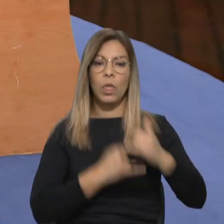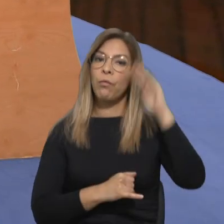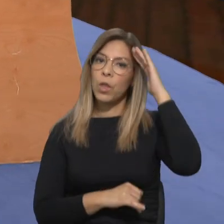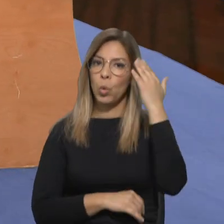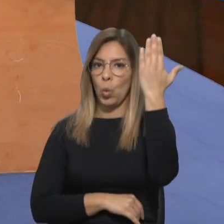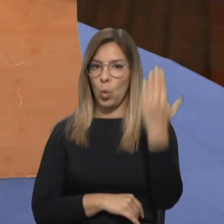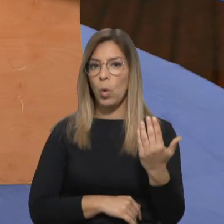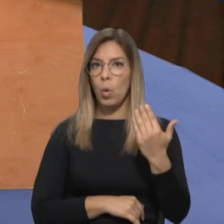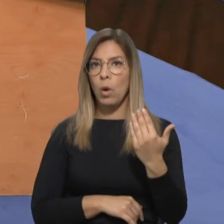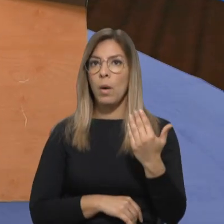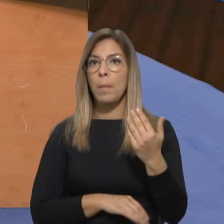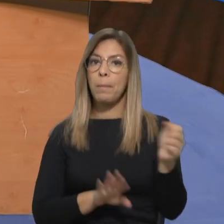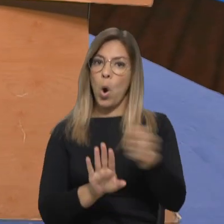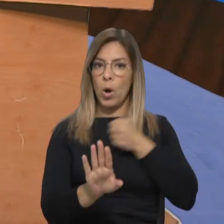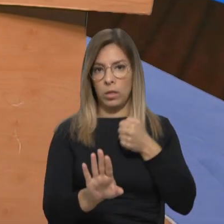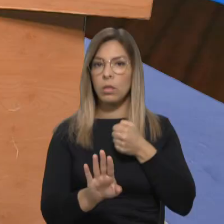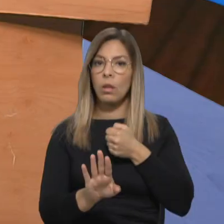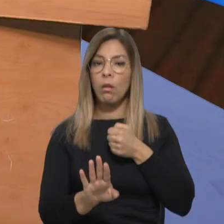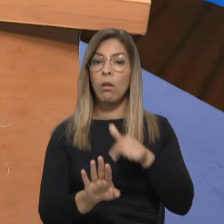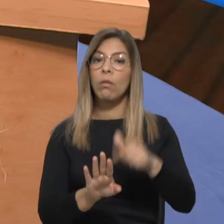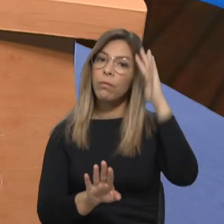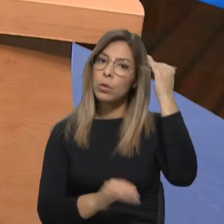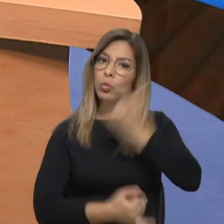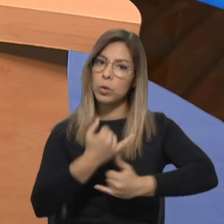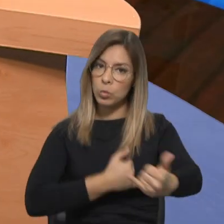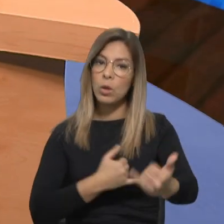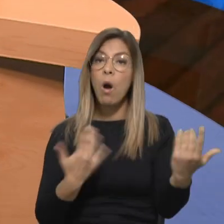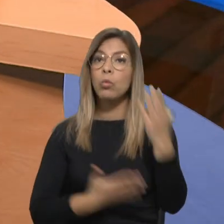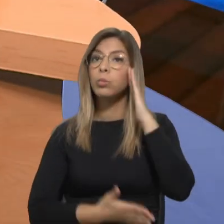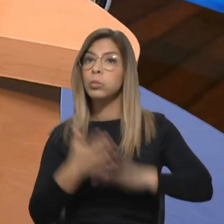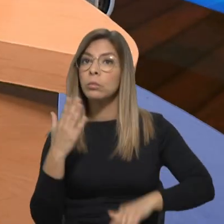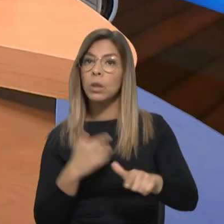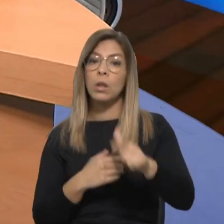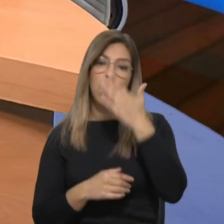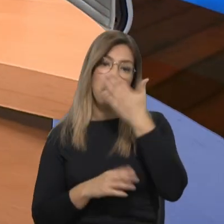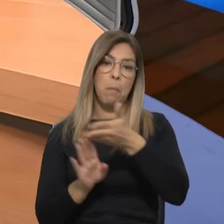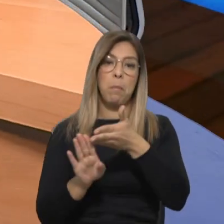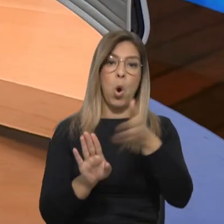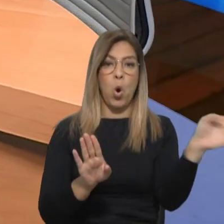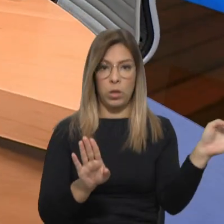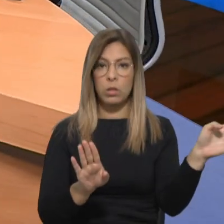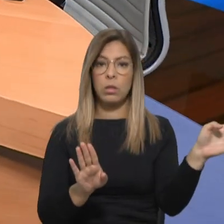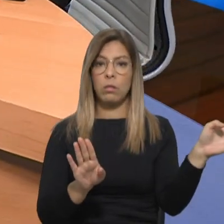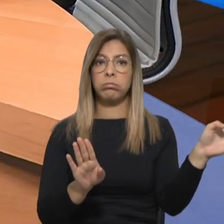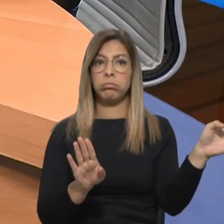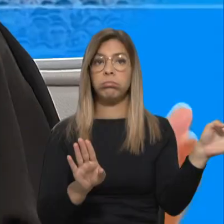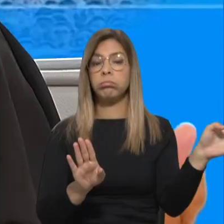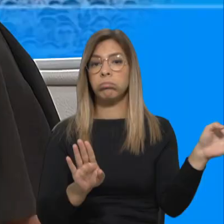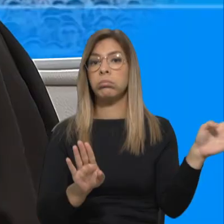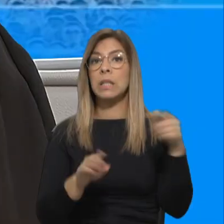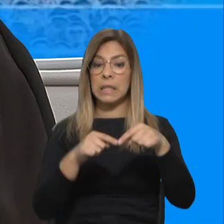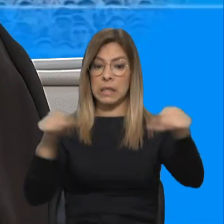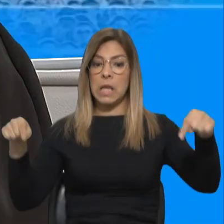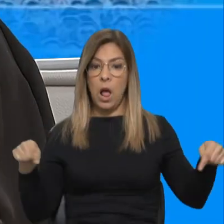vidro, porque nós queremos visibilidade. Há outros colégios que têm a política da porta aberta. As portas estão todas abertas. As